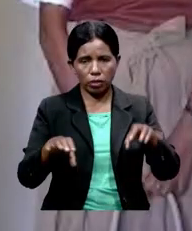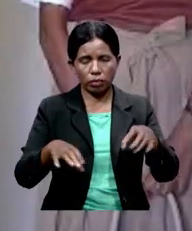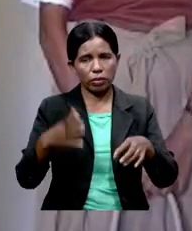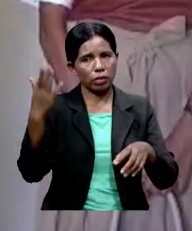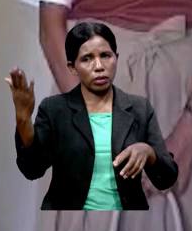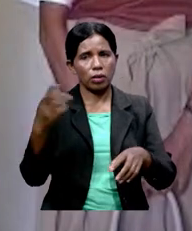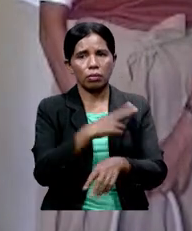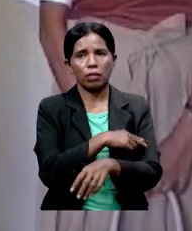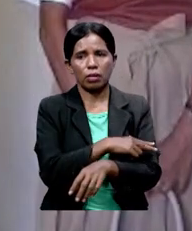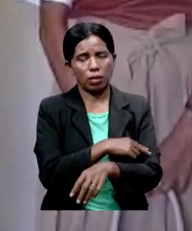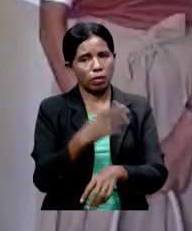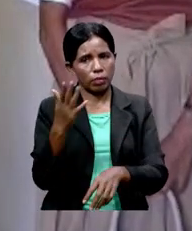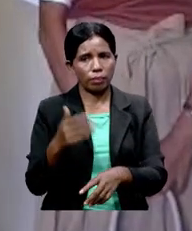né?